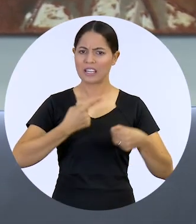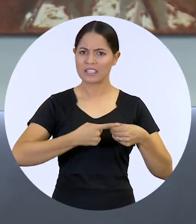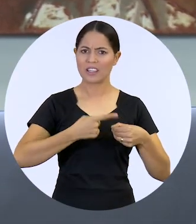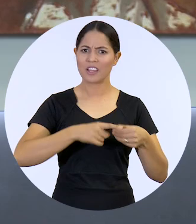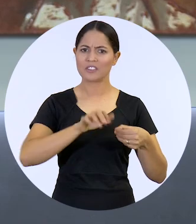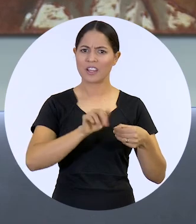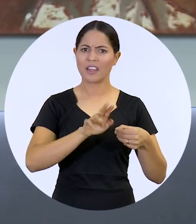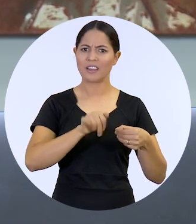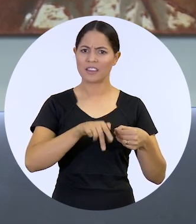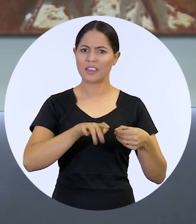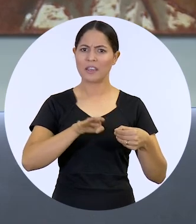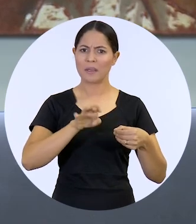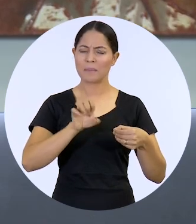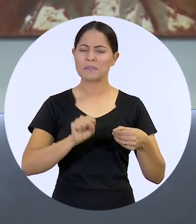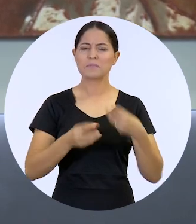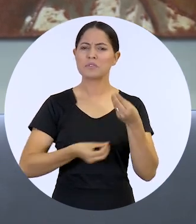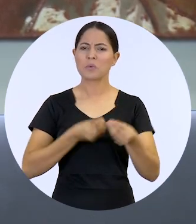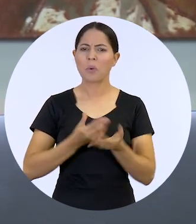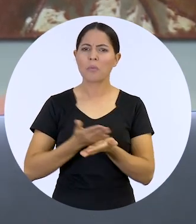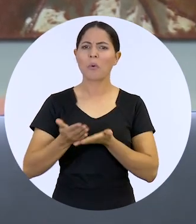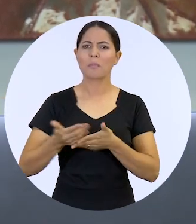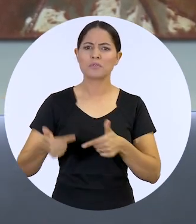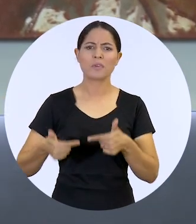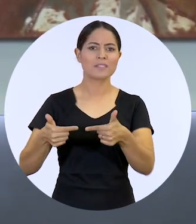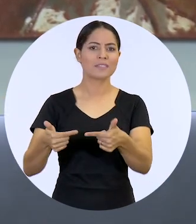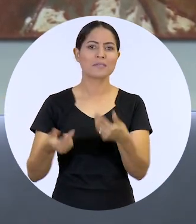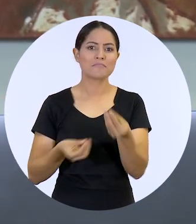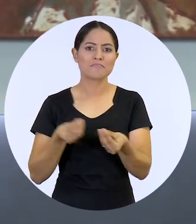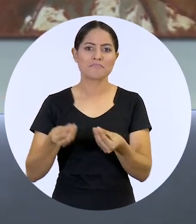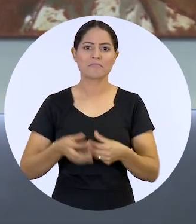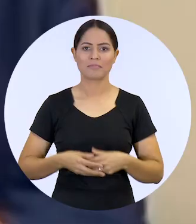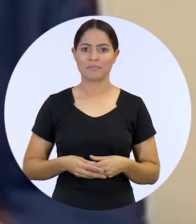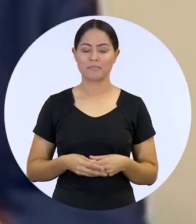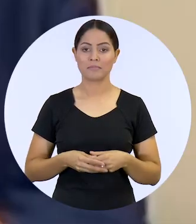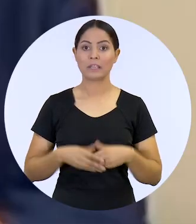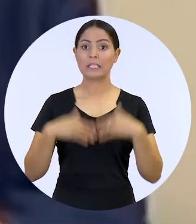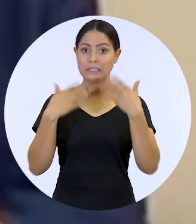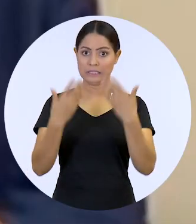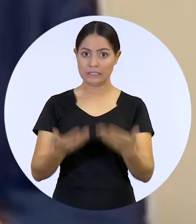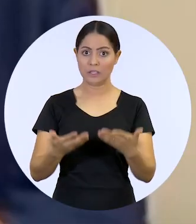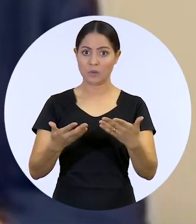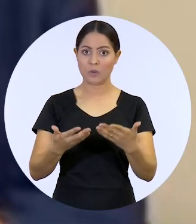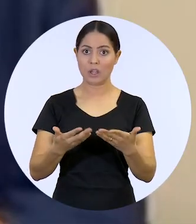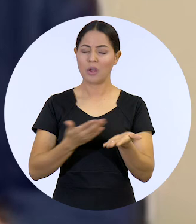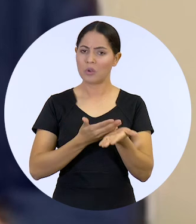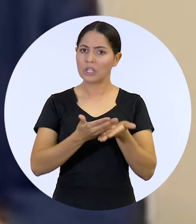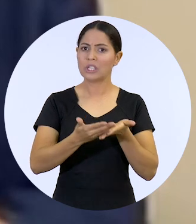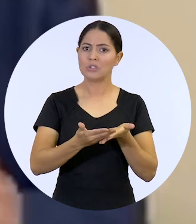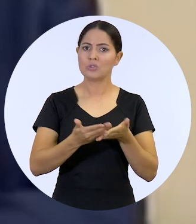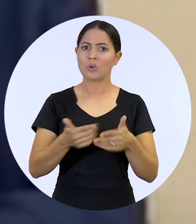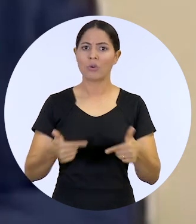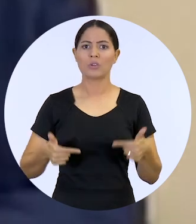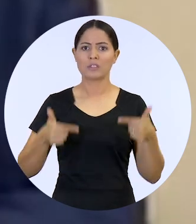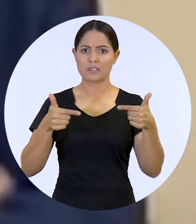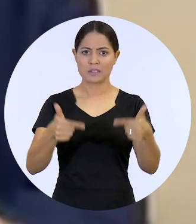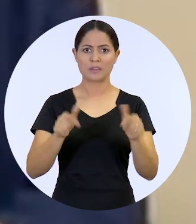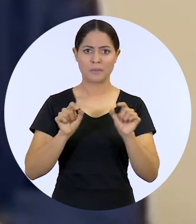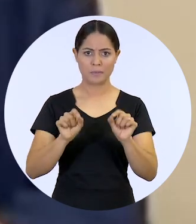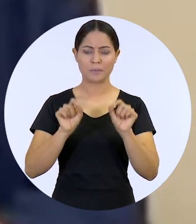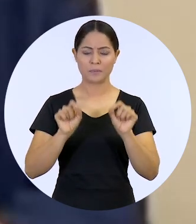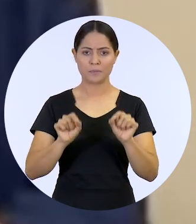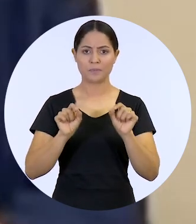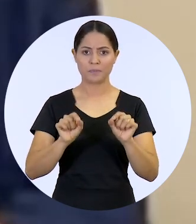de Ariquemes, mas em que ano e como que começou esta iniciativa? Olha, essa é uma iniciativa, como eu